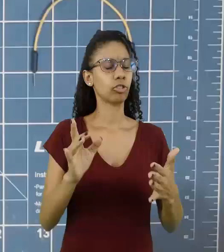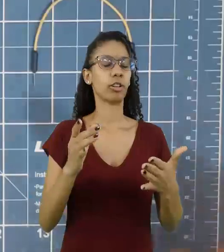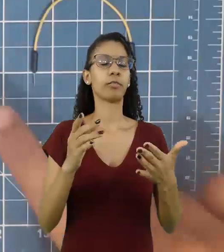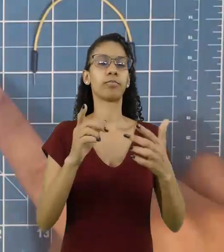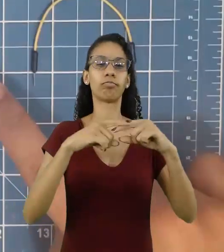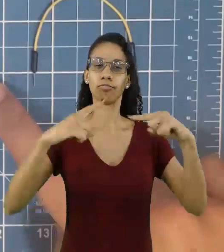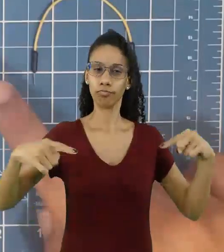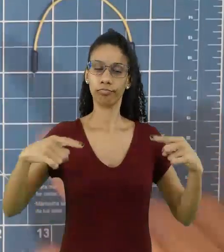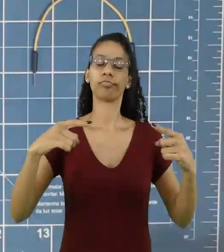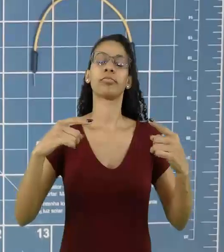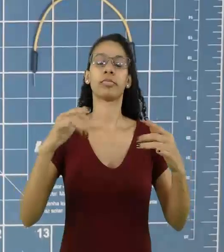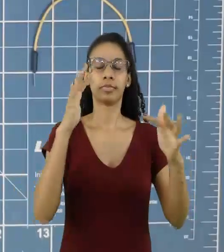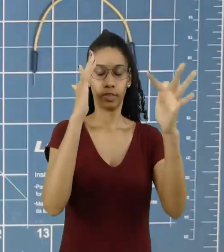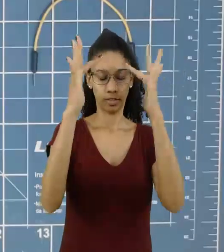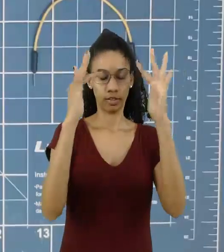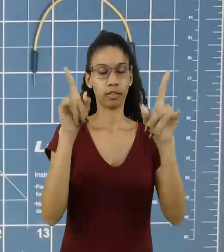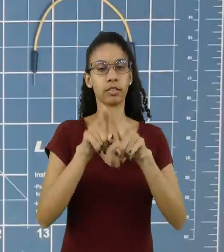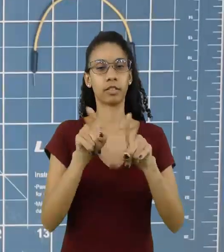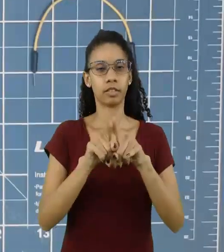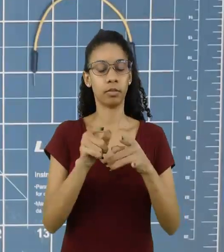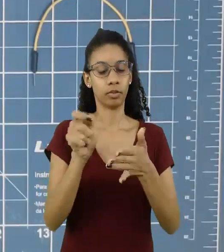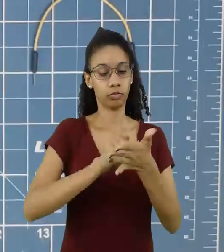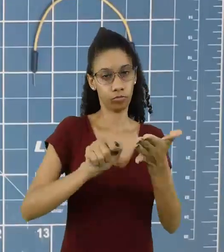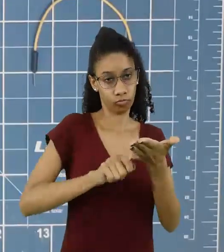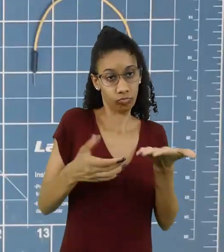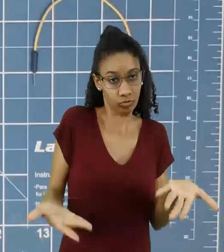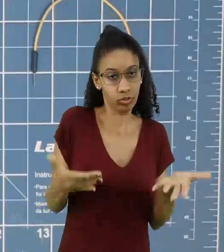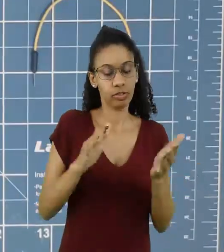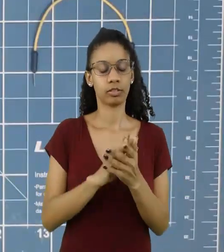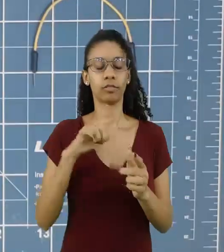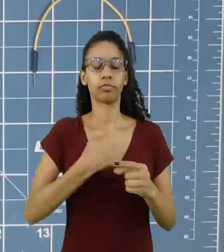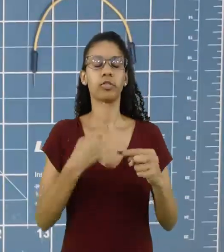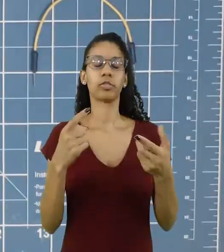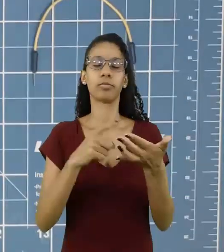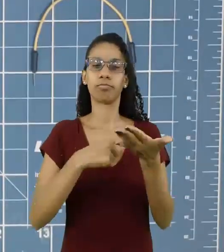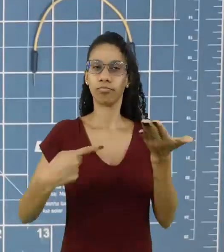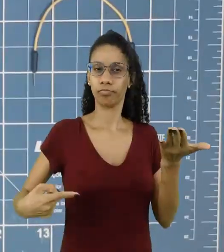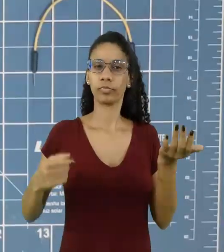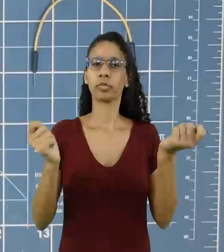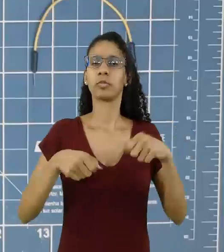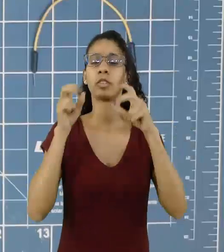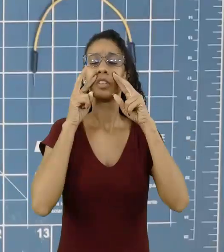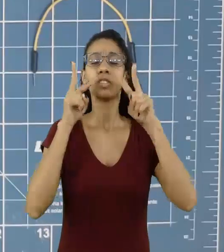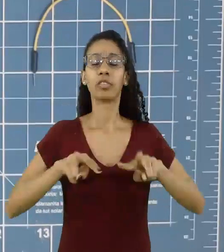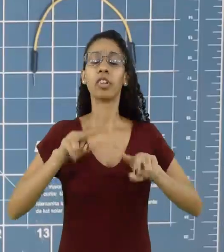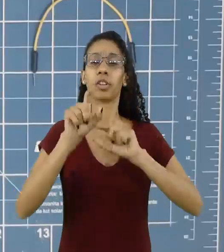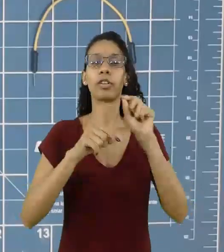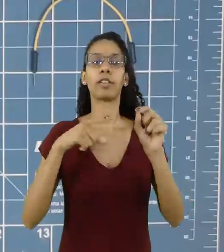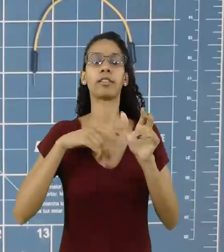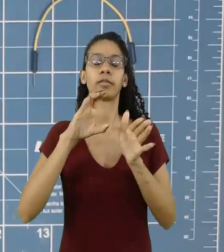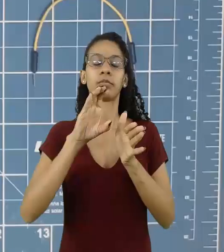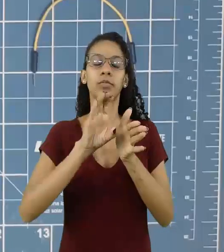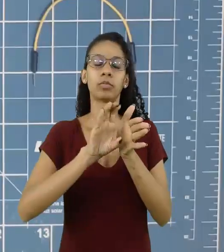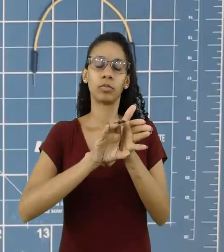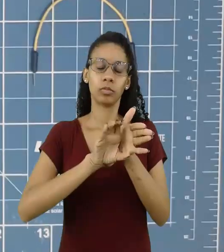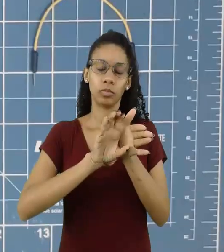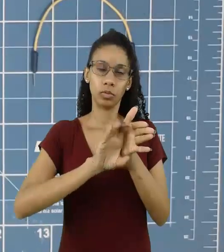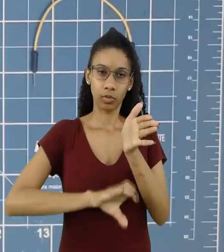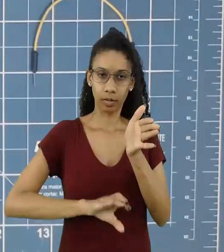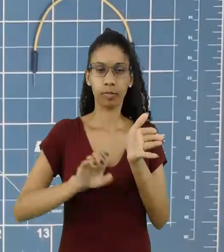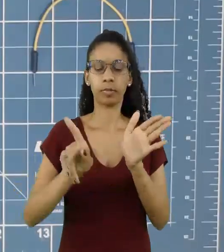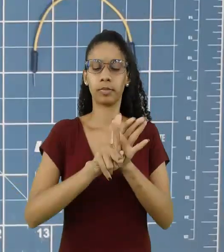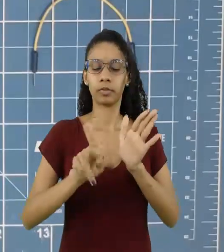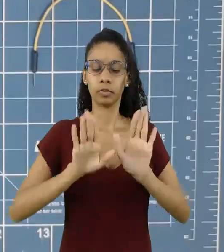material teórico, então vocês podem dar uma olhada lá. Nosso material escrito, por assim dizer, nossa apostila. Vocês podem ver lá que eu tenho no